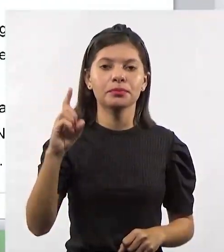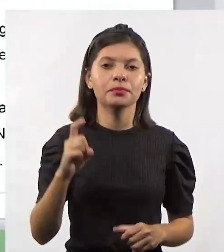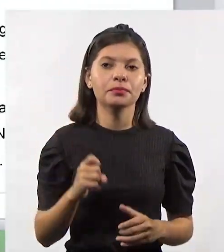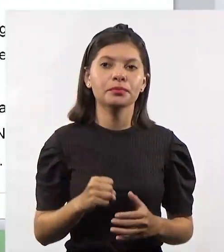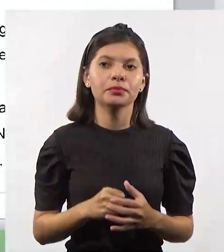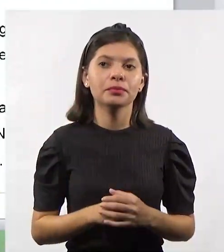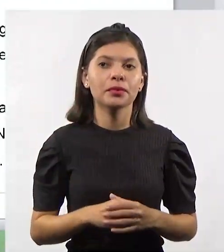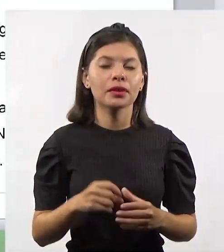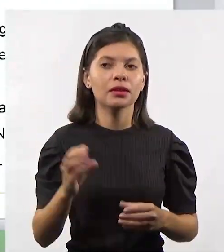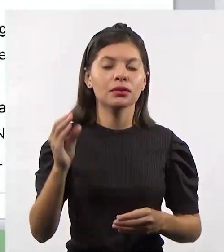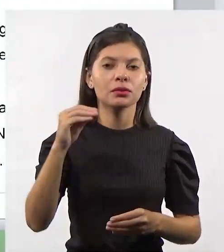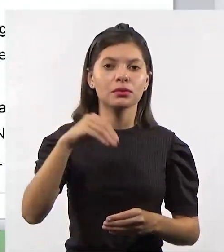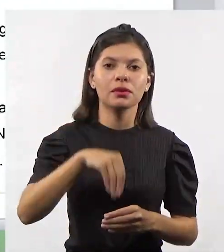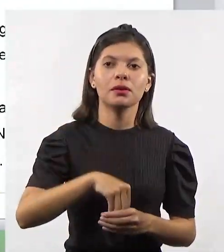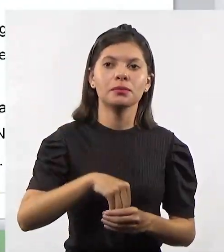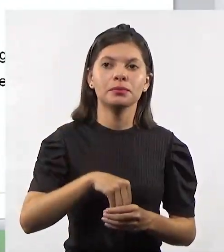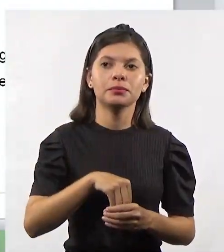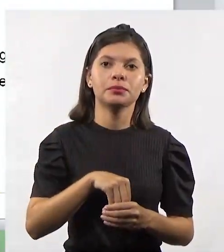registro